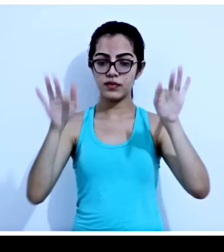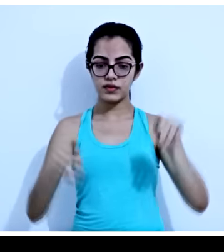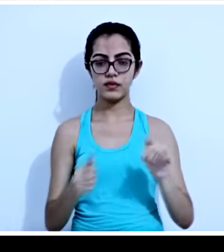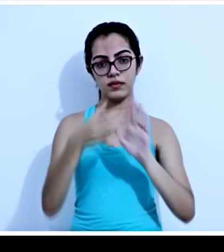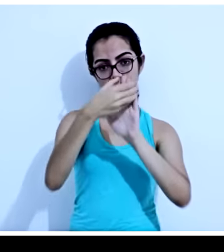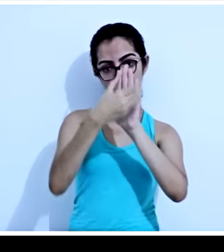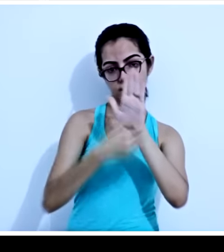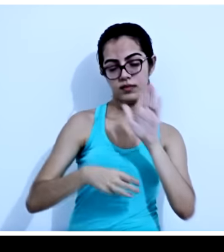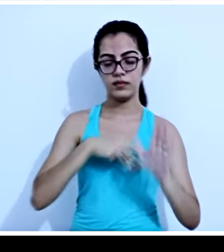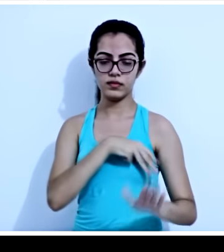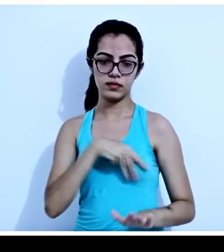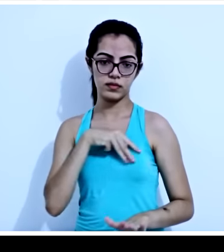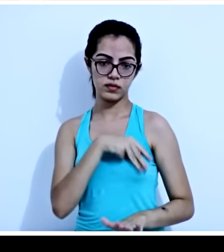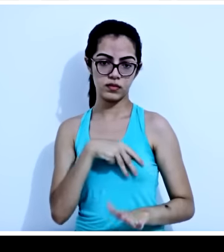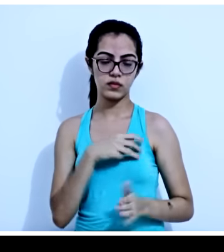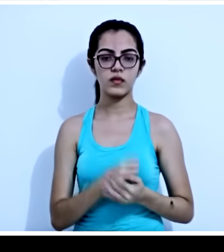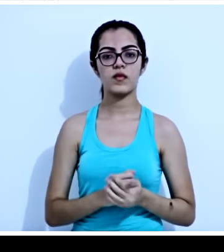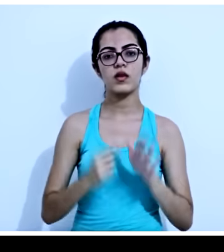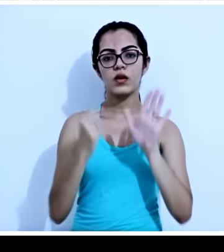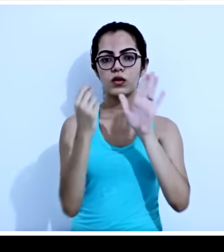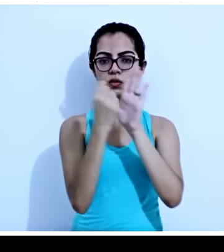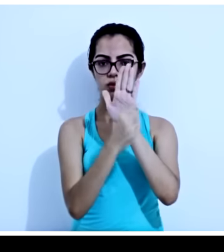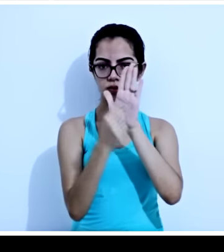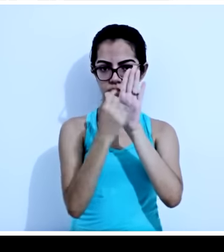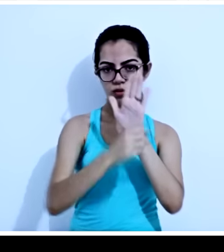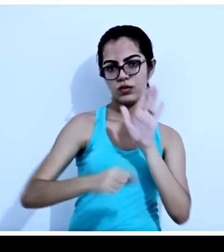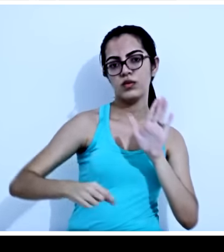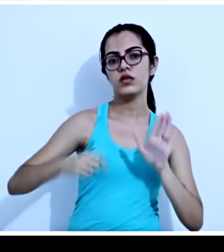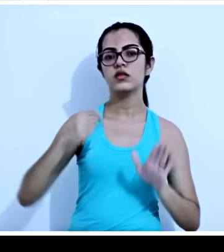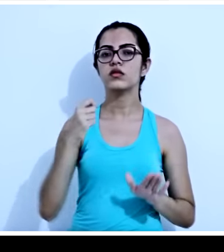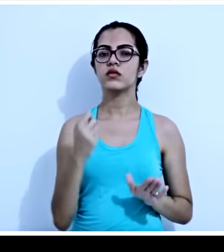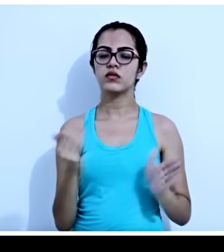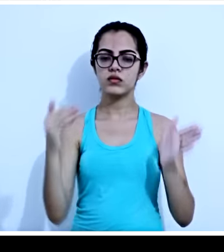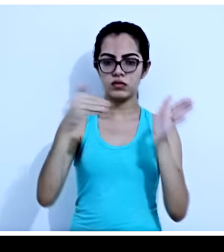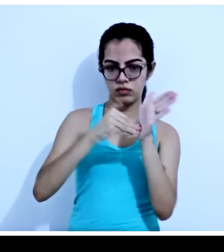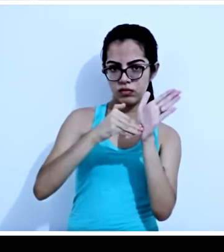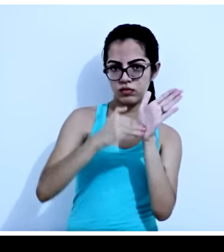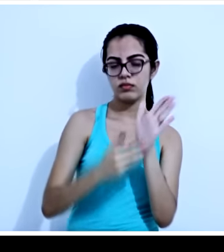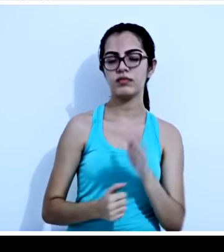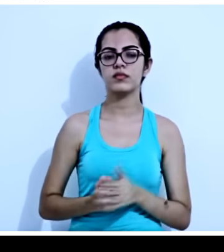Sermão do Monte. Nos dois últimos versos do capítulo 7 do Evangelho